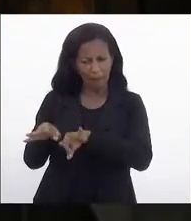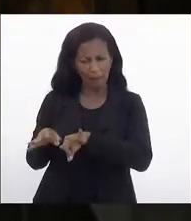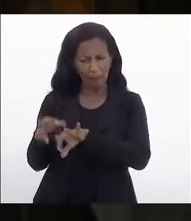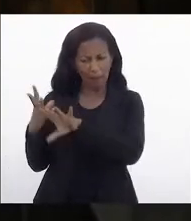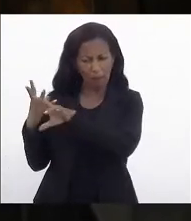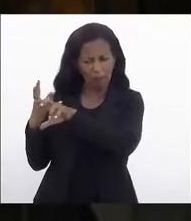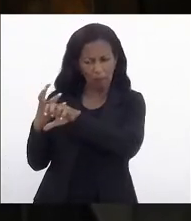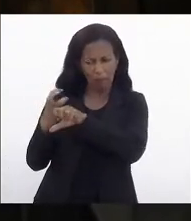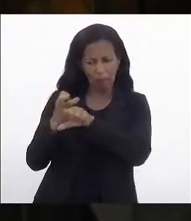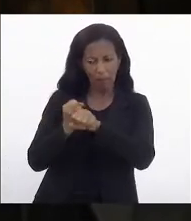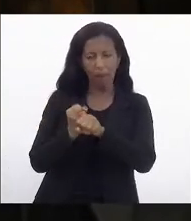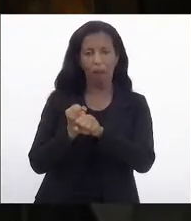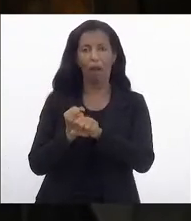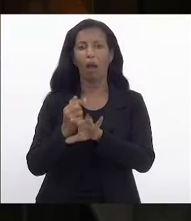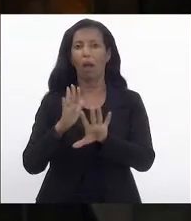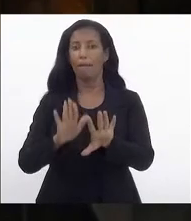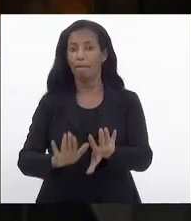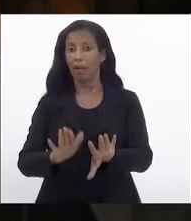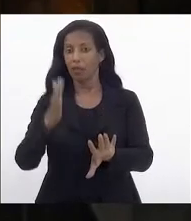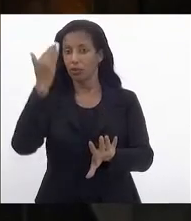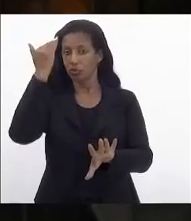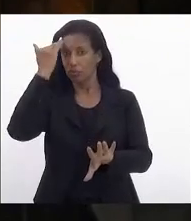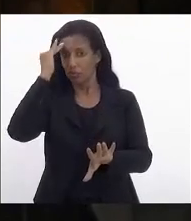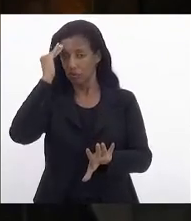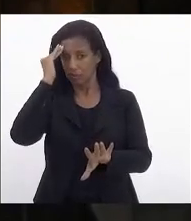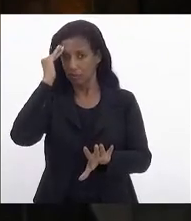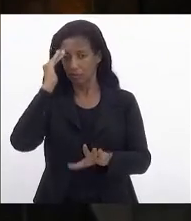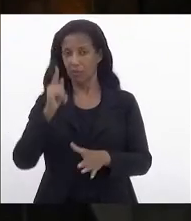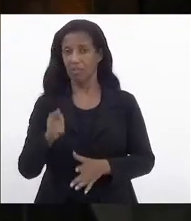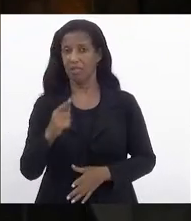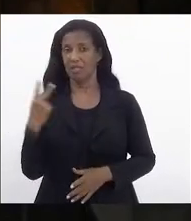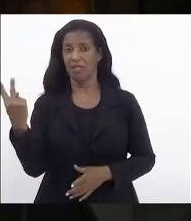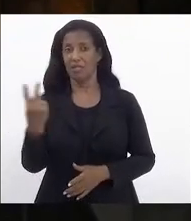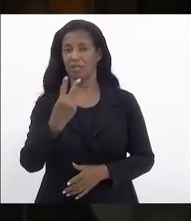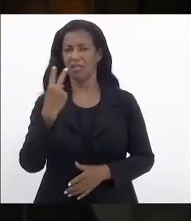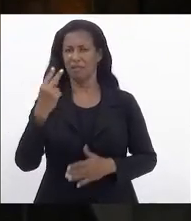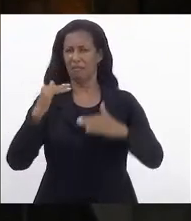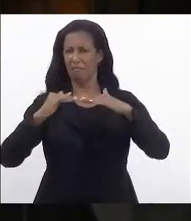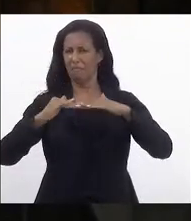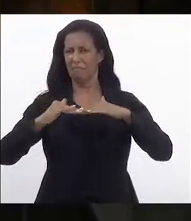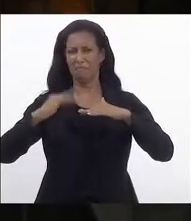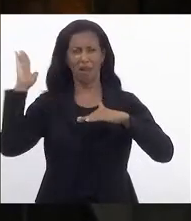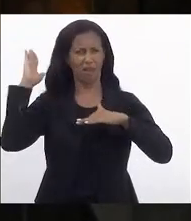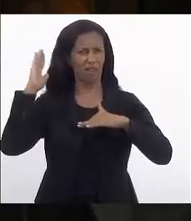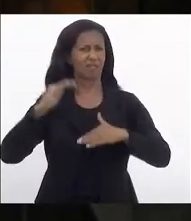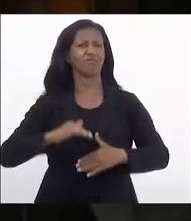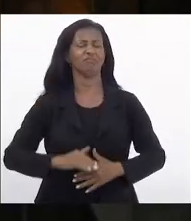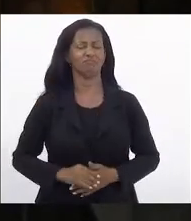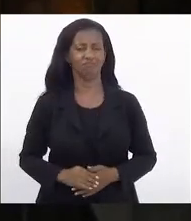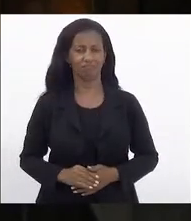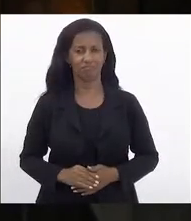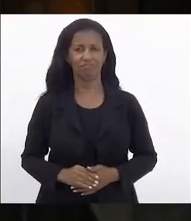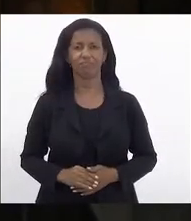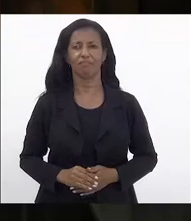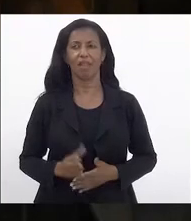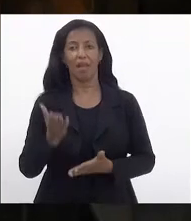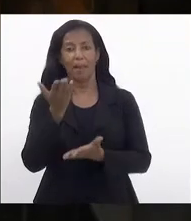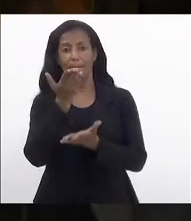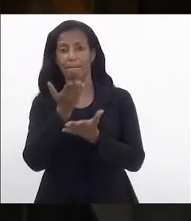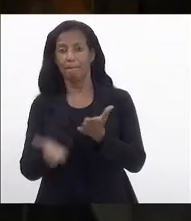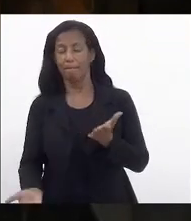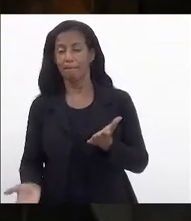mas no meu entendimento este valor está subestimado a perda